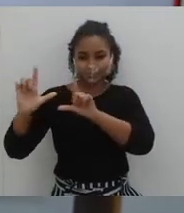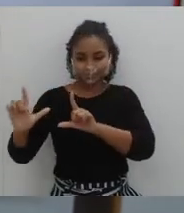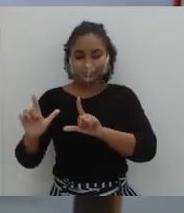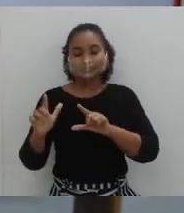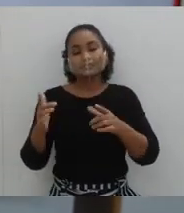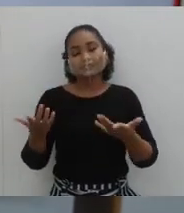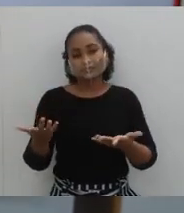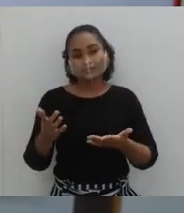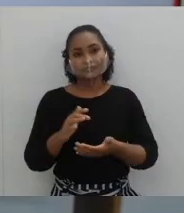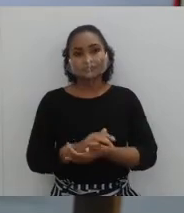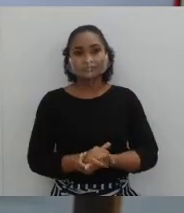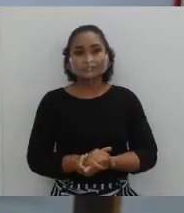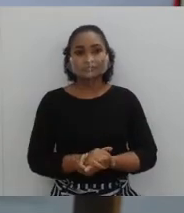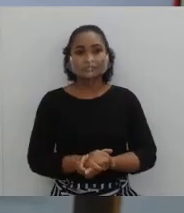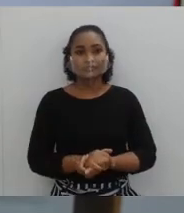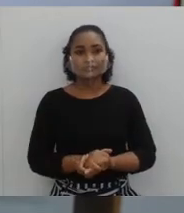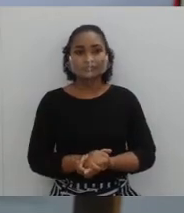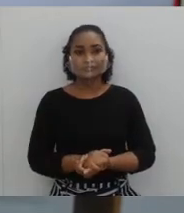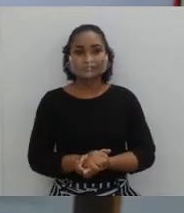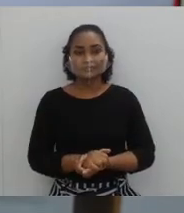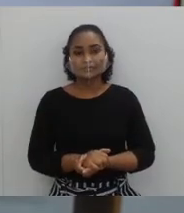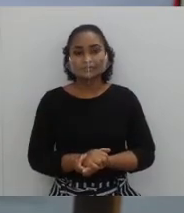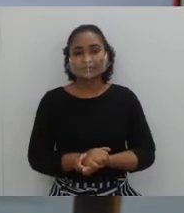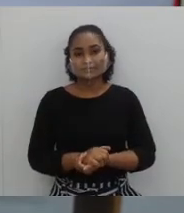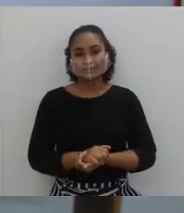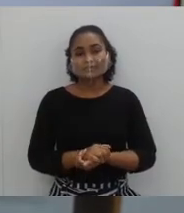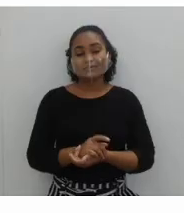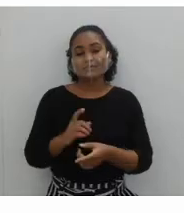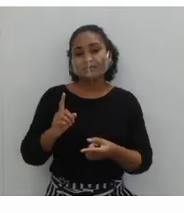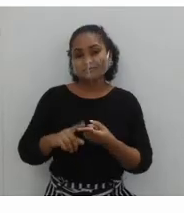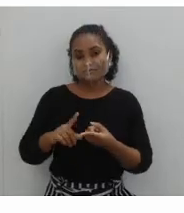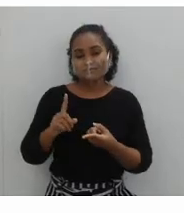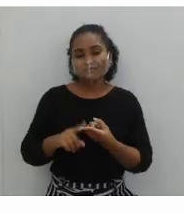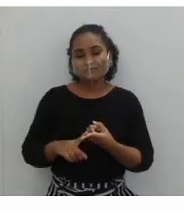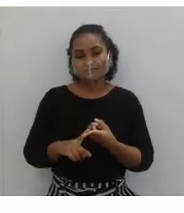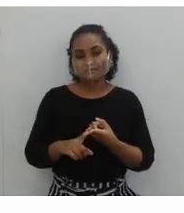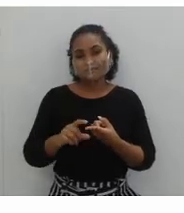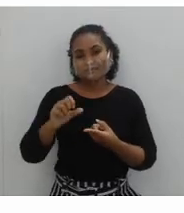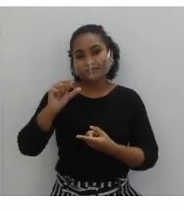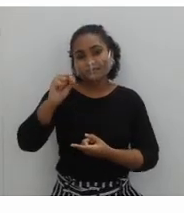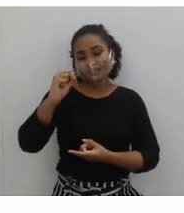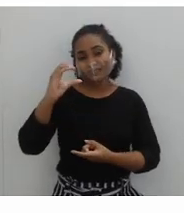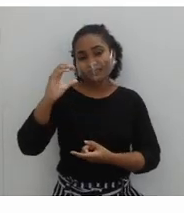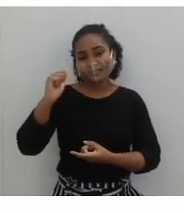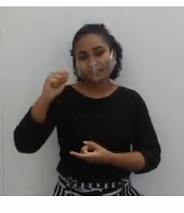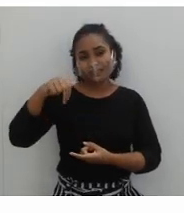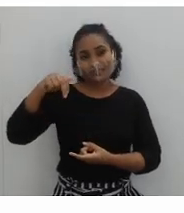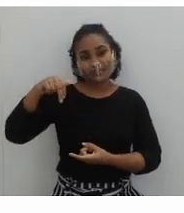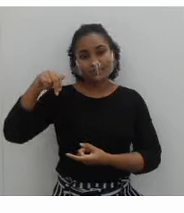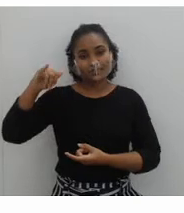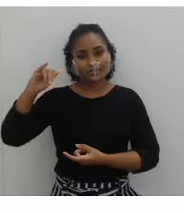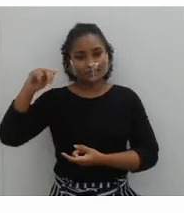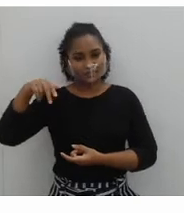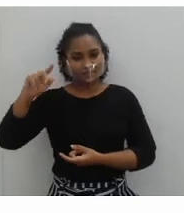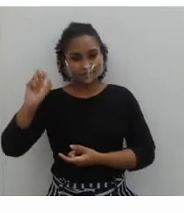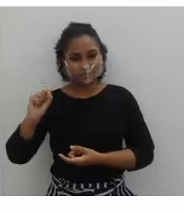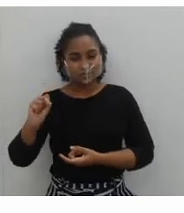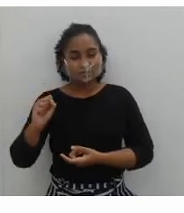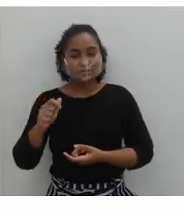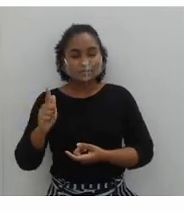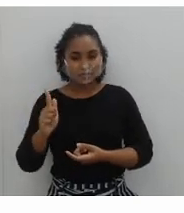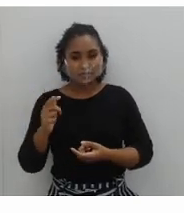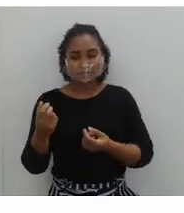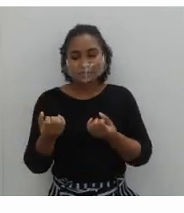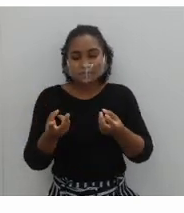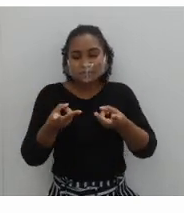essa é o skimming. Outra estratégia se chama scanning. O scanning é como se você escaneasse o